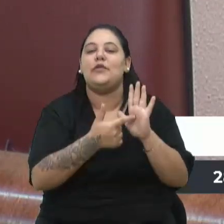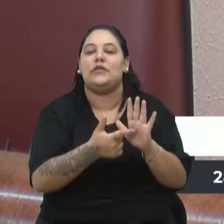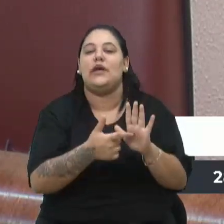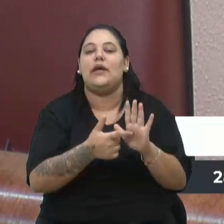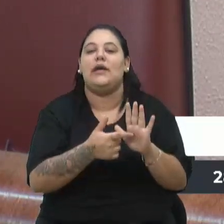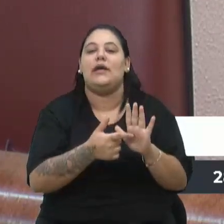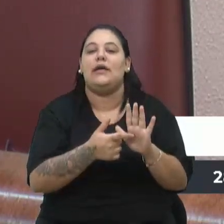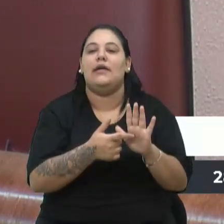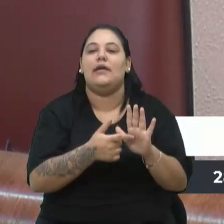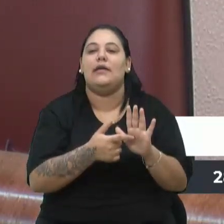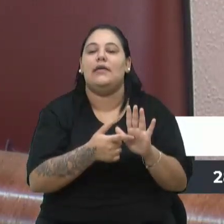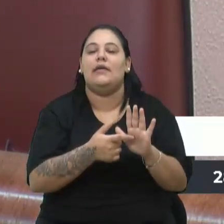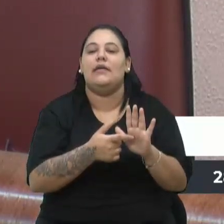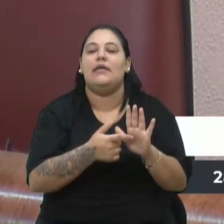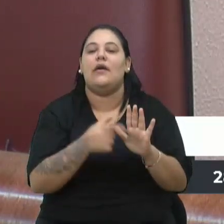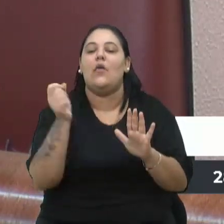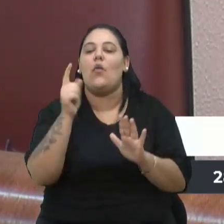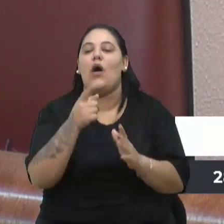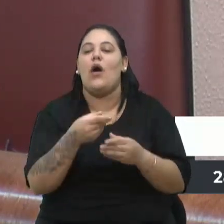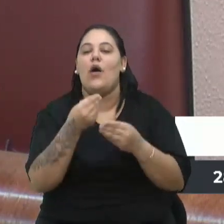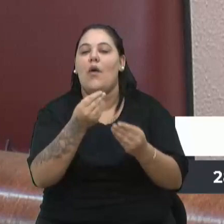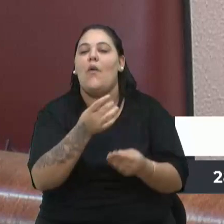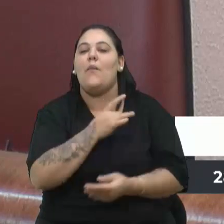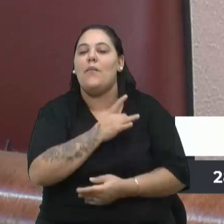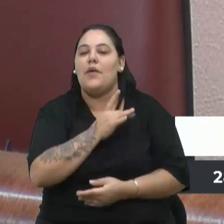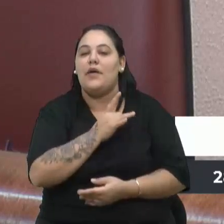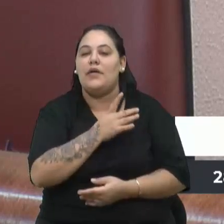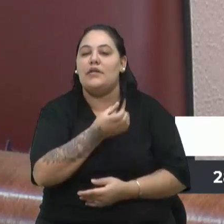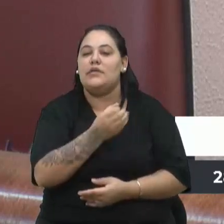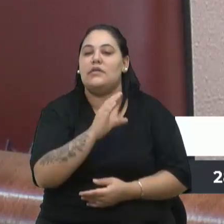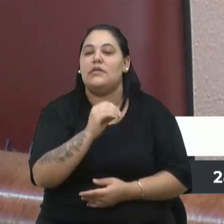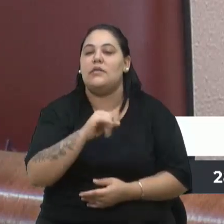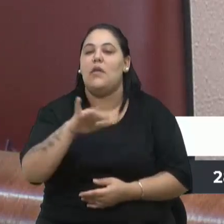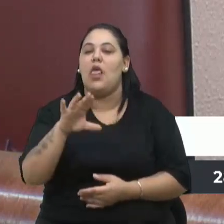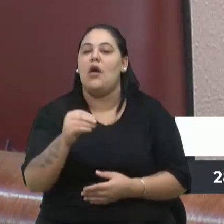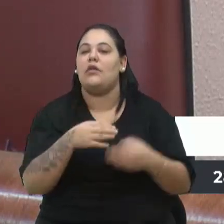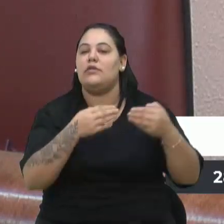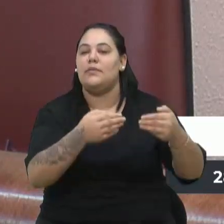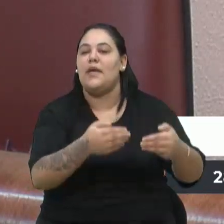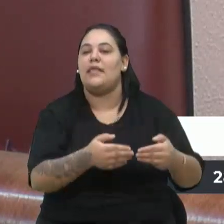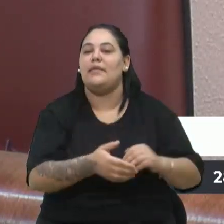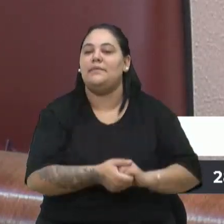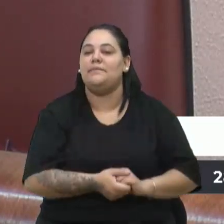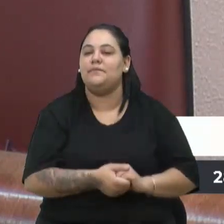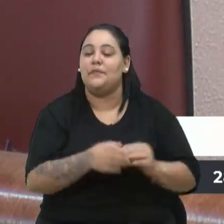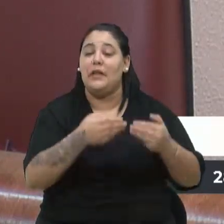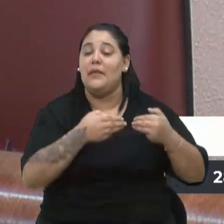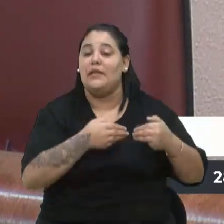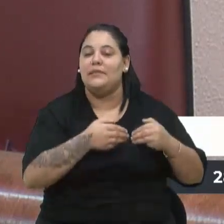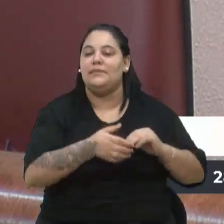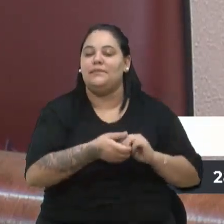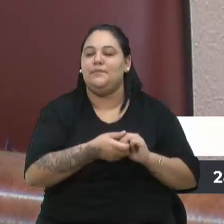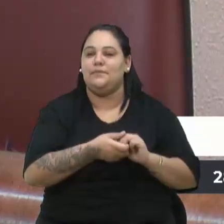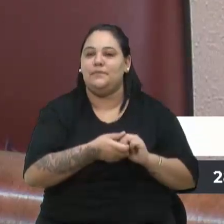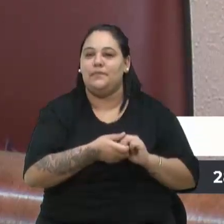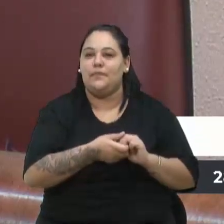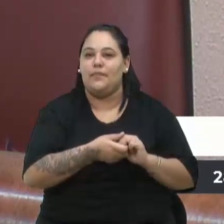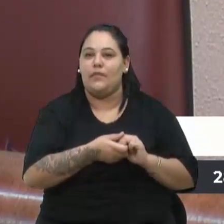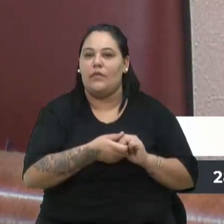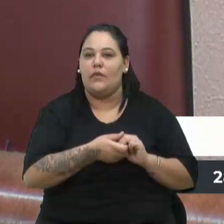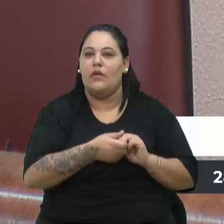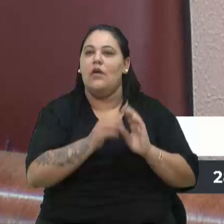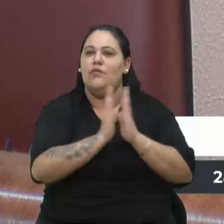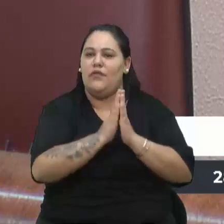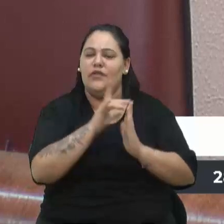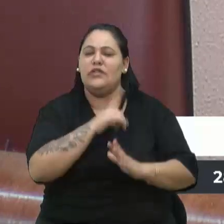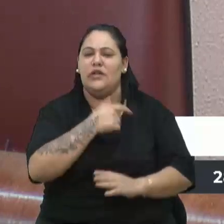O quê? Qual é o medo de oferecer 60 milhões em emendas para que não saia a CPMI? Por favor, ter o microfone para falar é